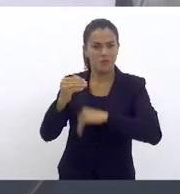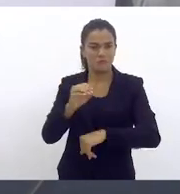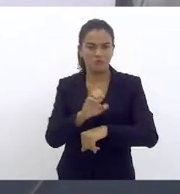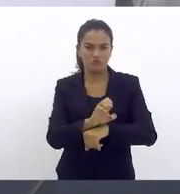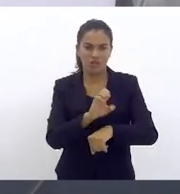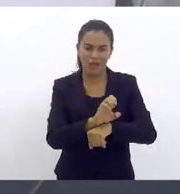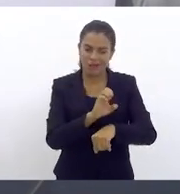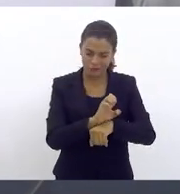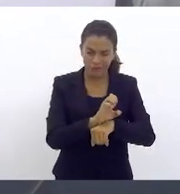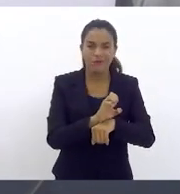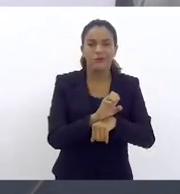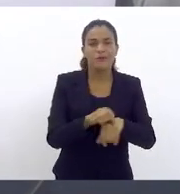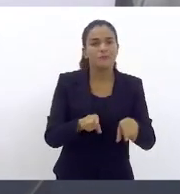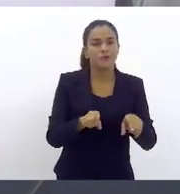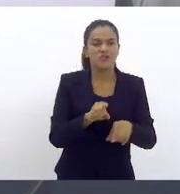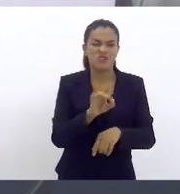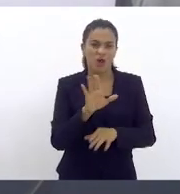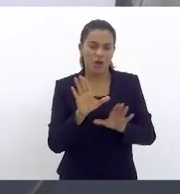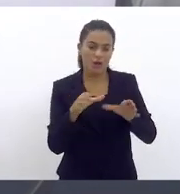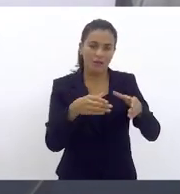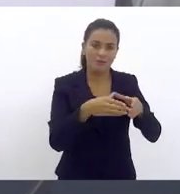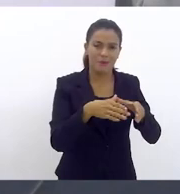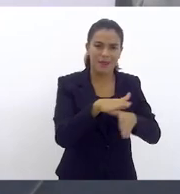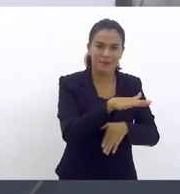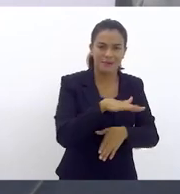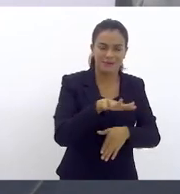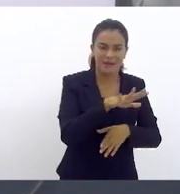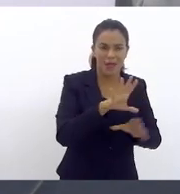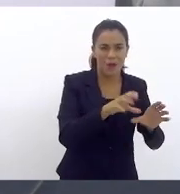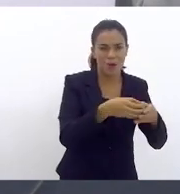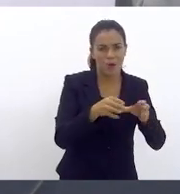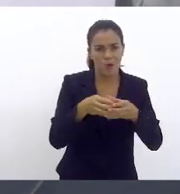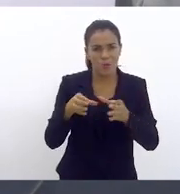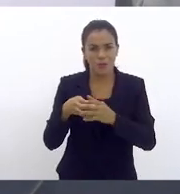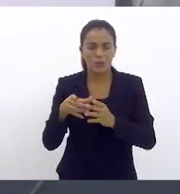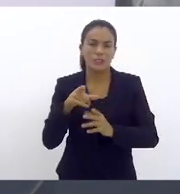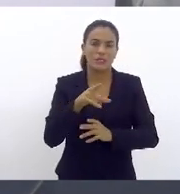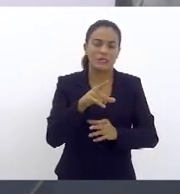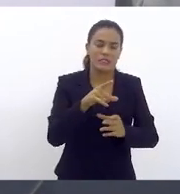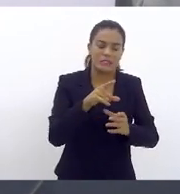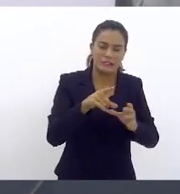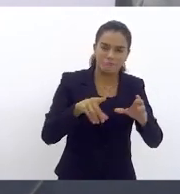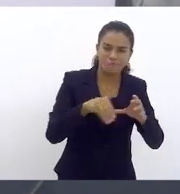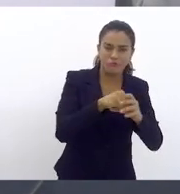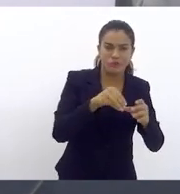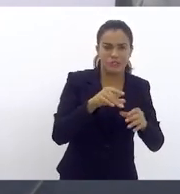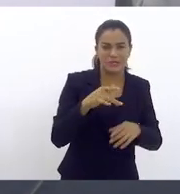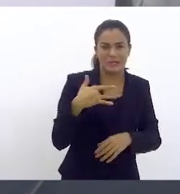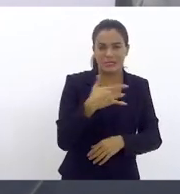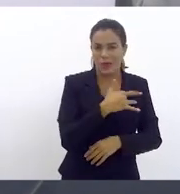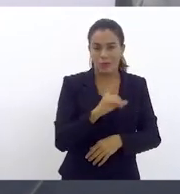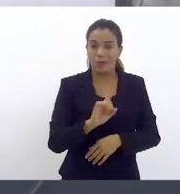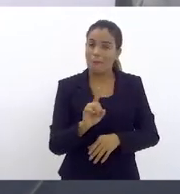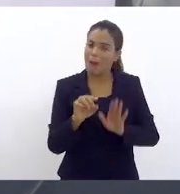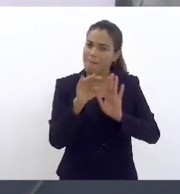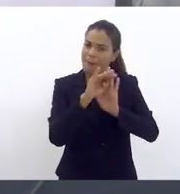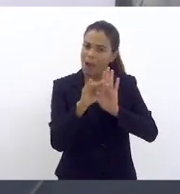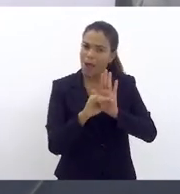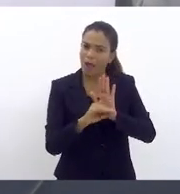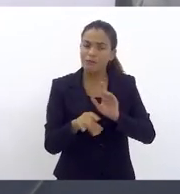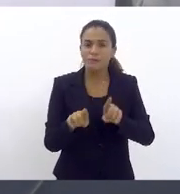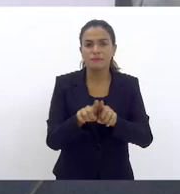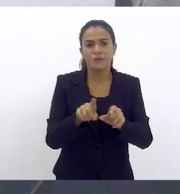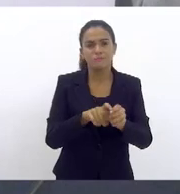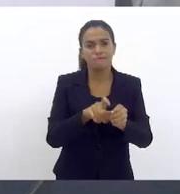não só na parte de industrialização mas quando se trata de das patas de desburocratização